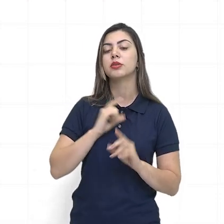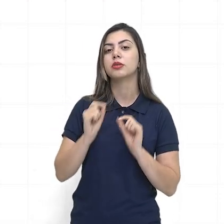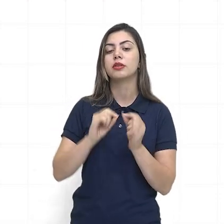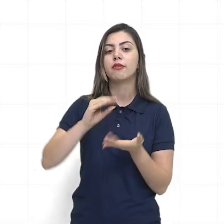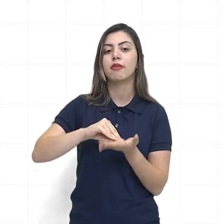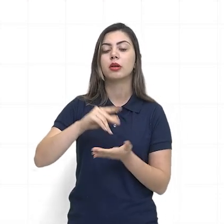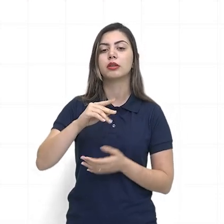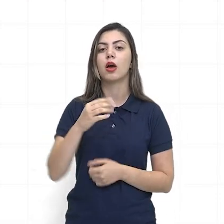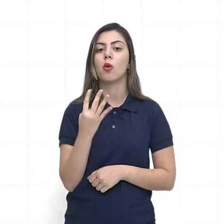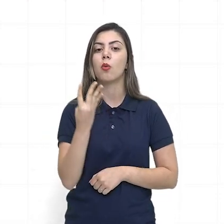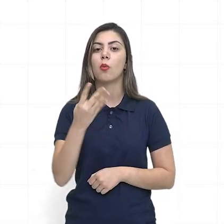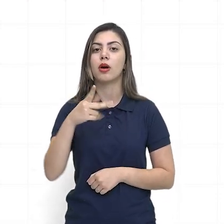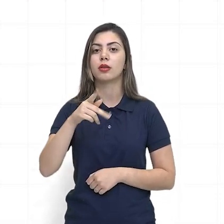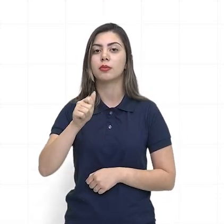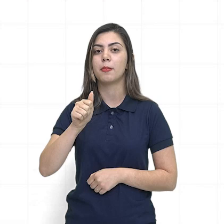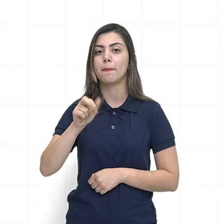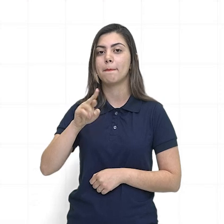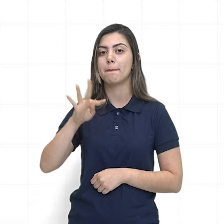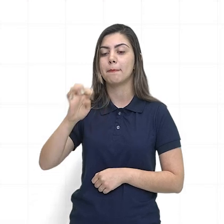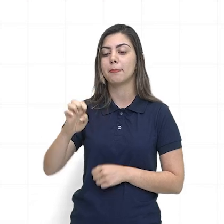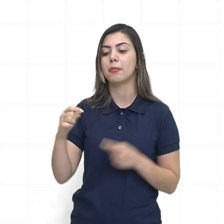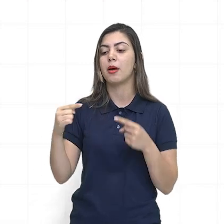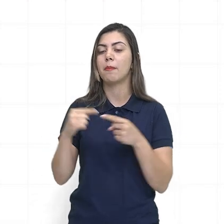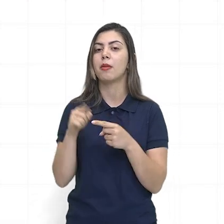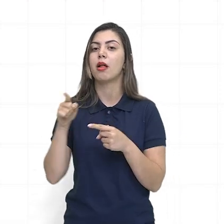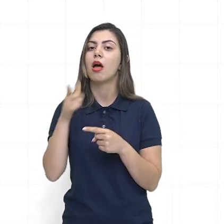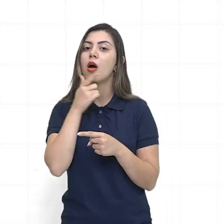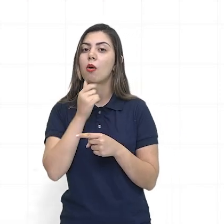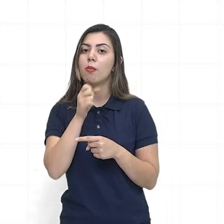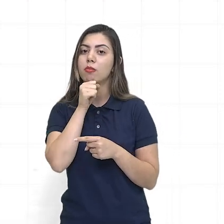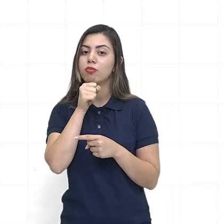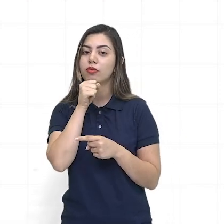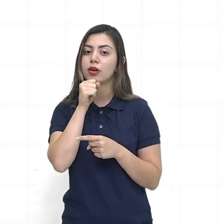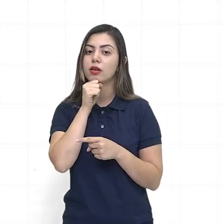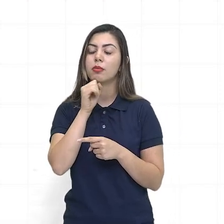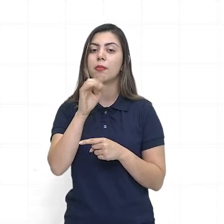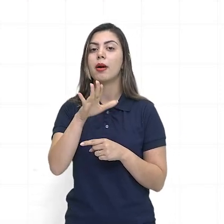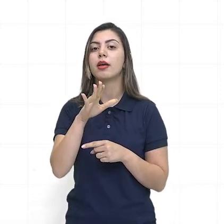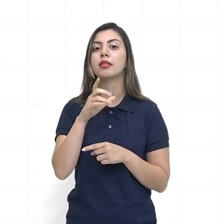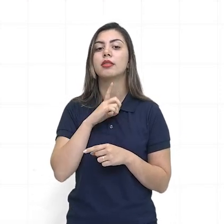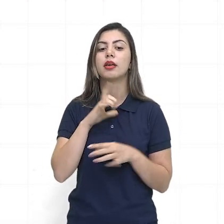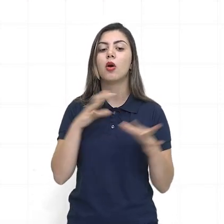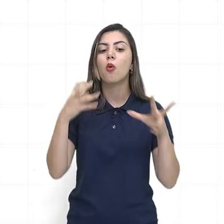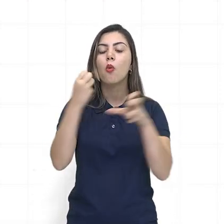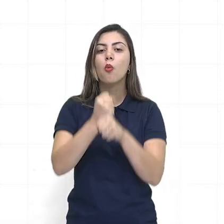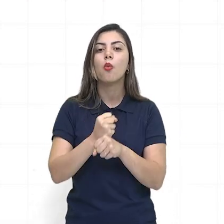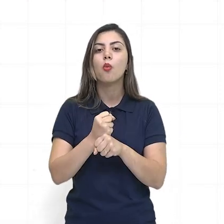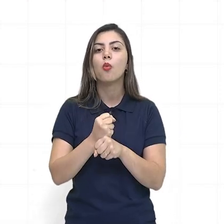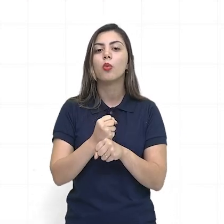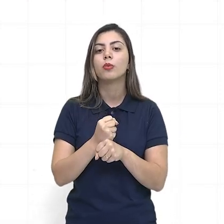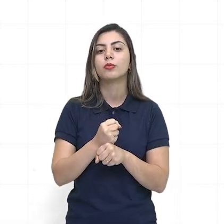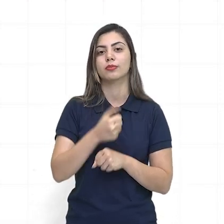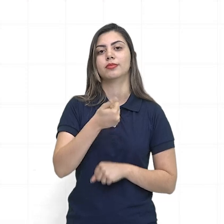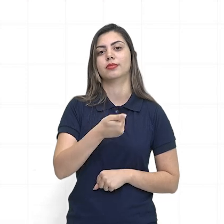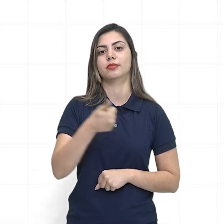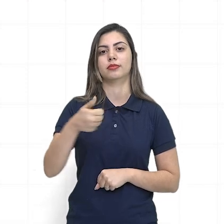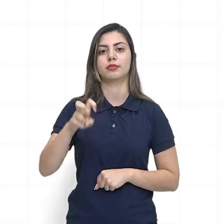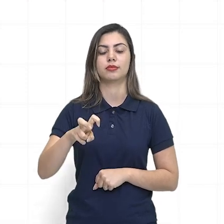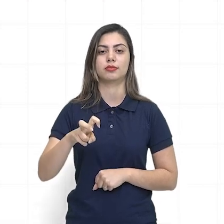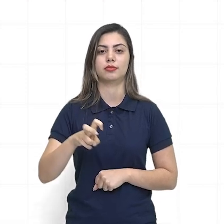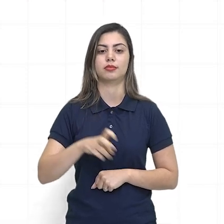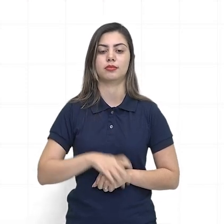partes, que é a do avô. Isso aqui é igual a quanto, meu povo? É igual a 115,